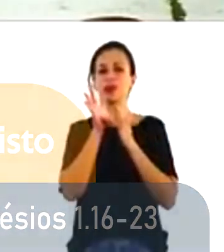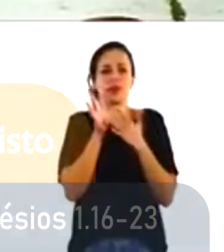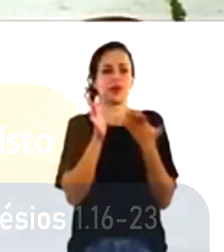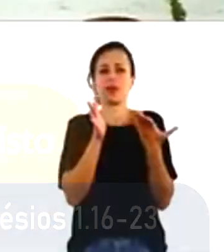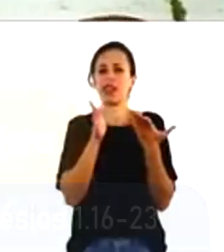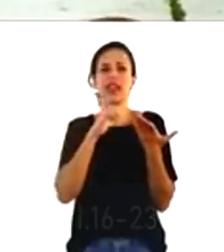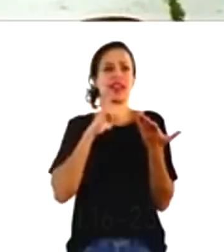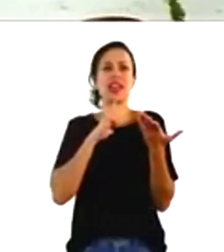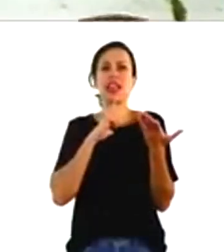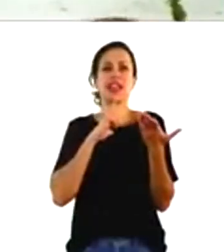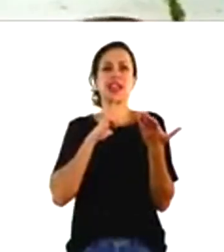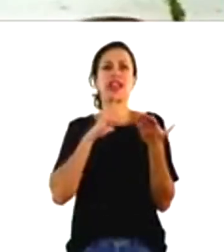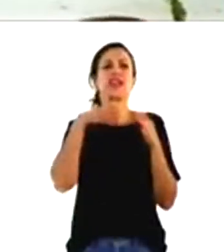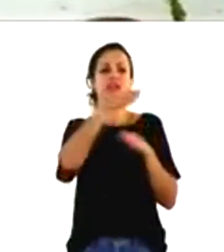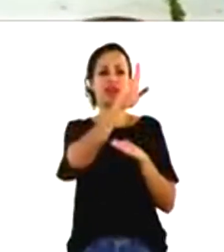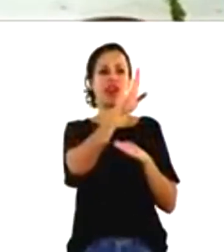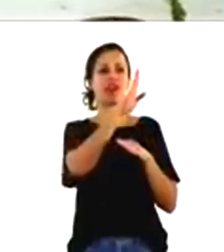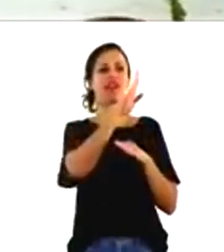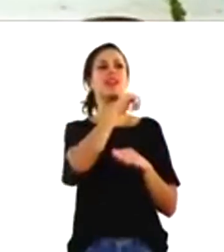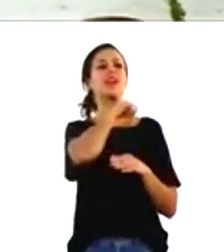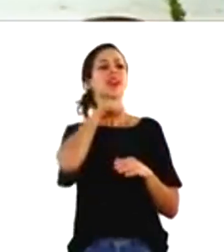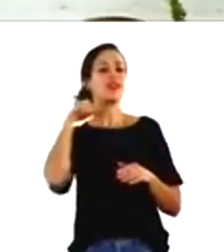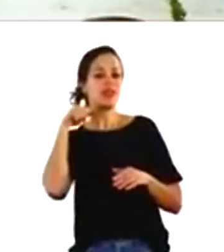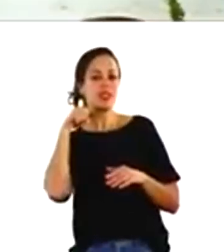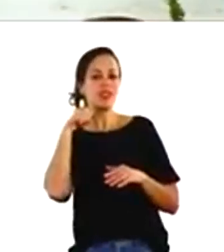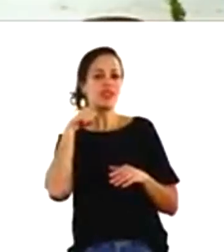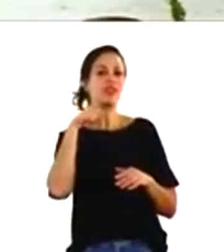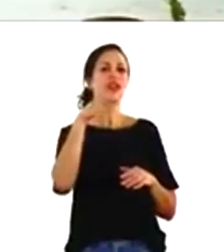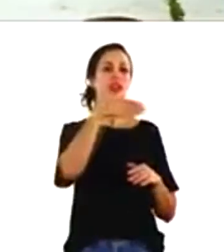com o seu trabalho.